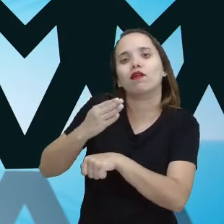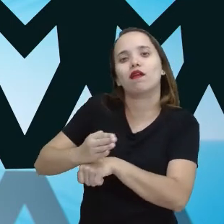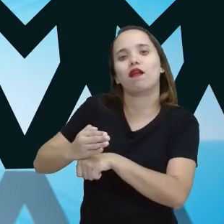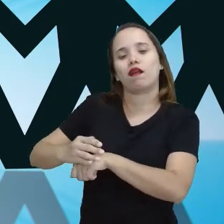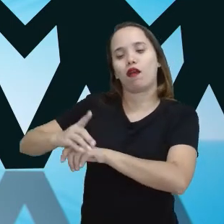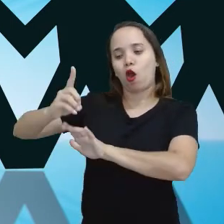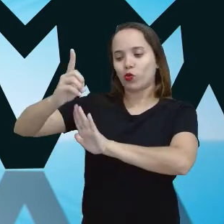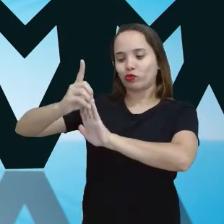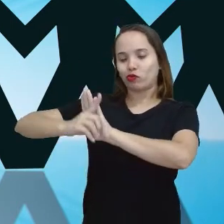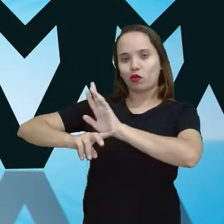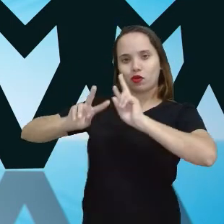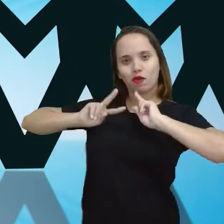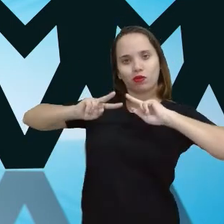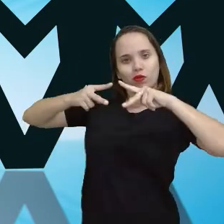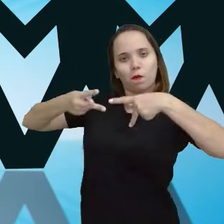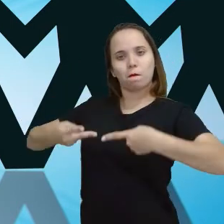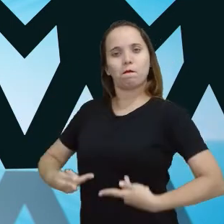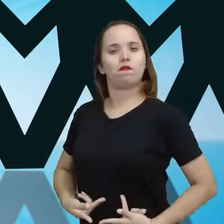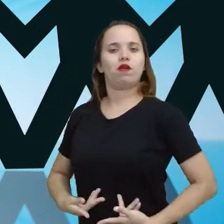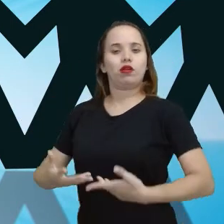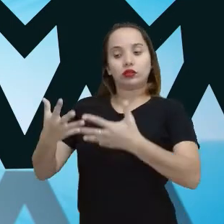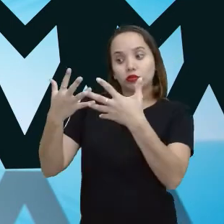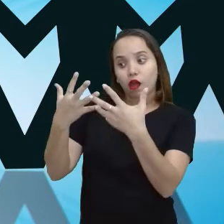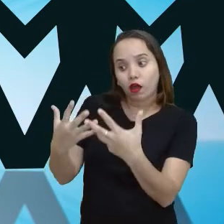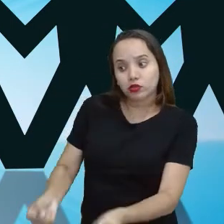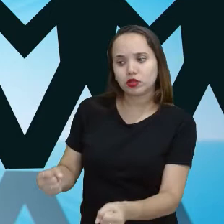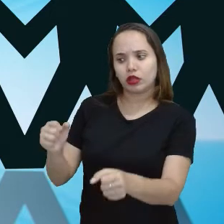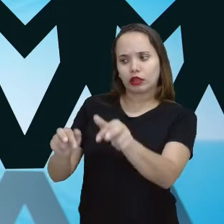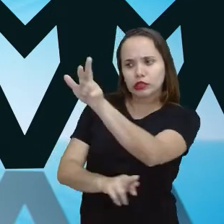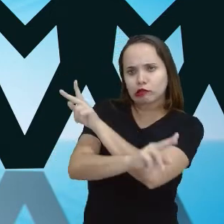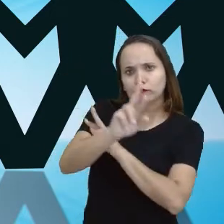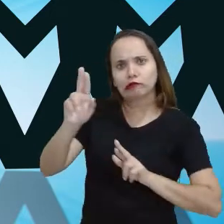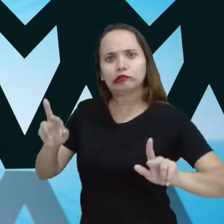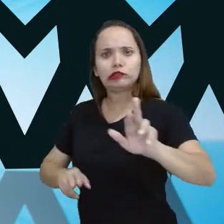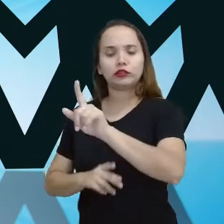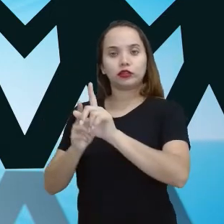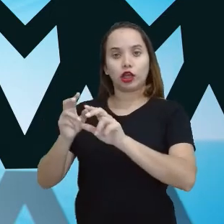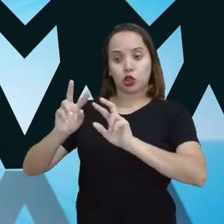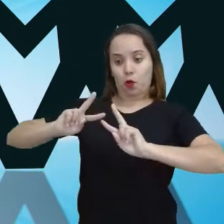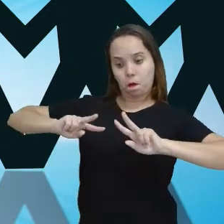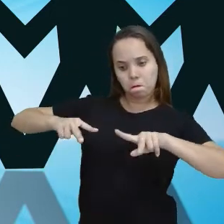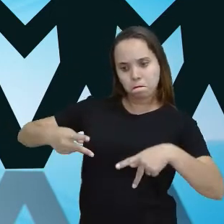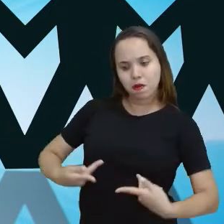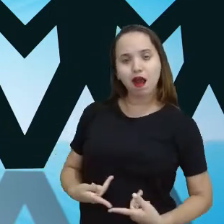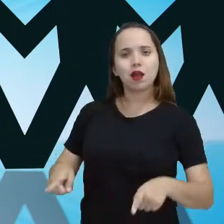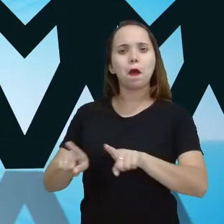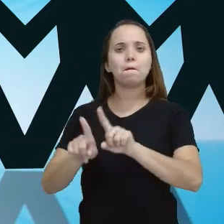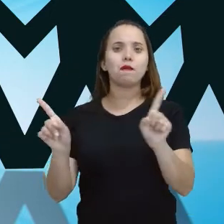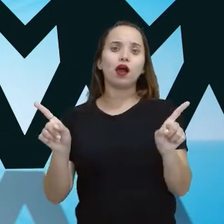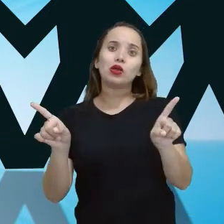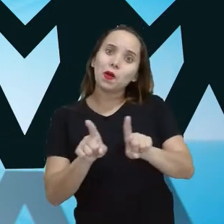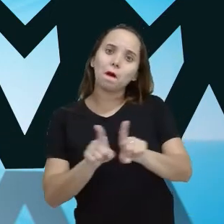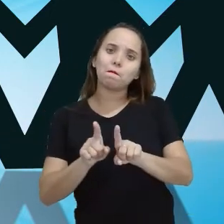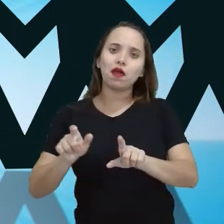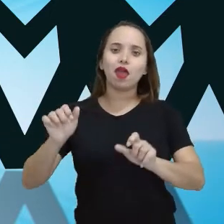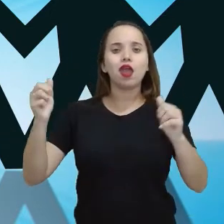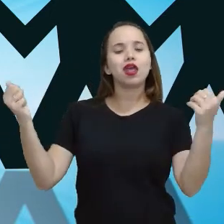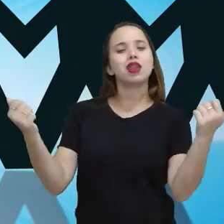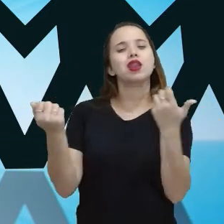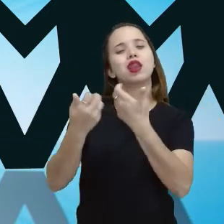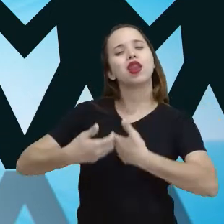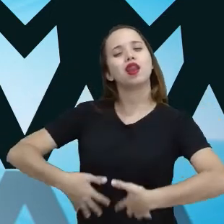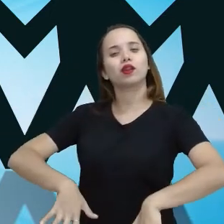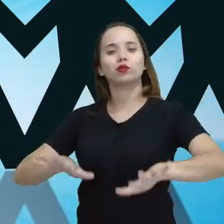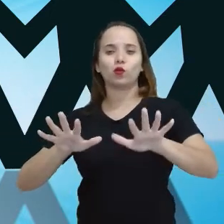né? Para assumir essa diversidade, não só humana, mas também da natureza, né? A existência